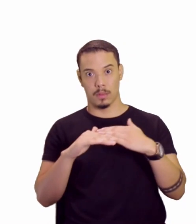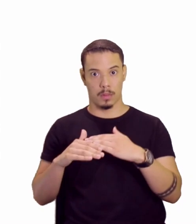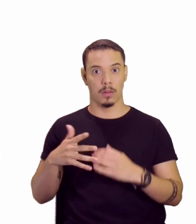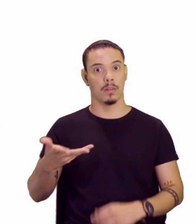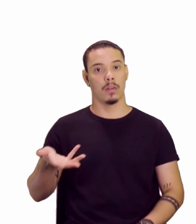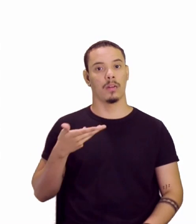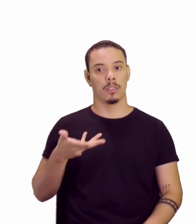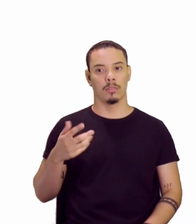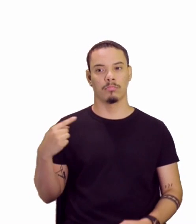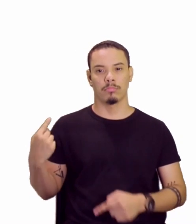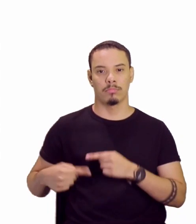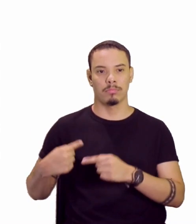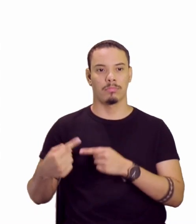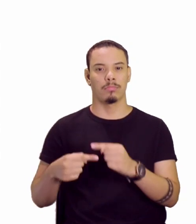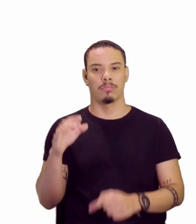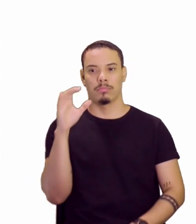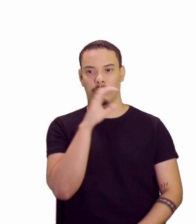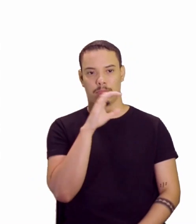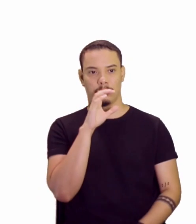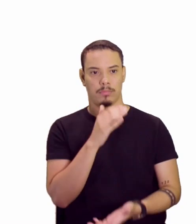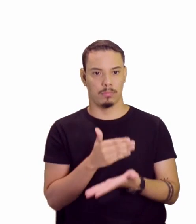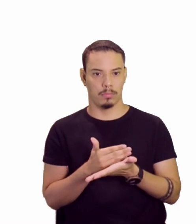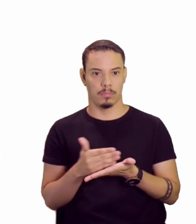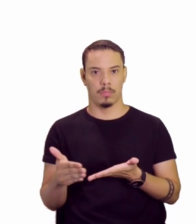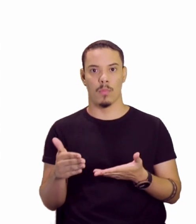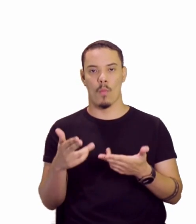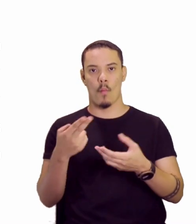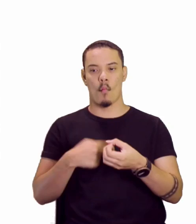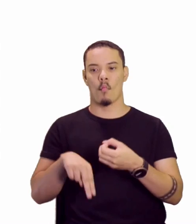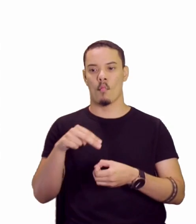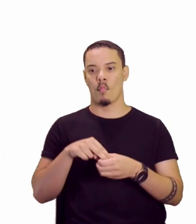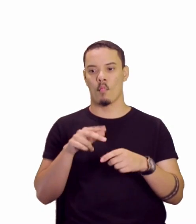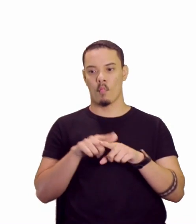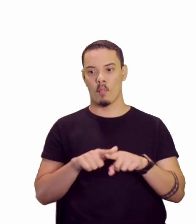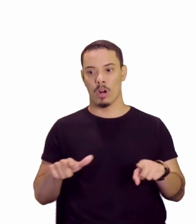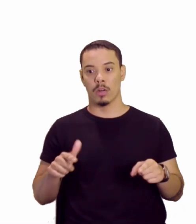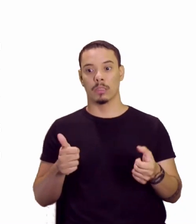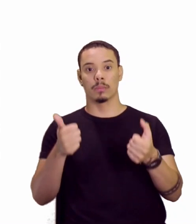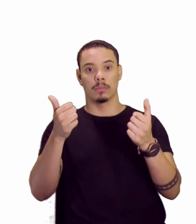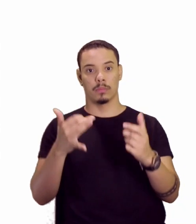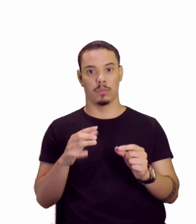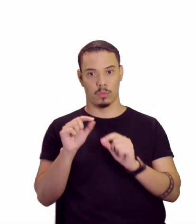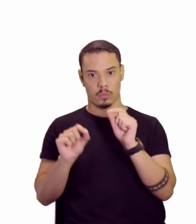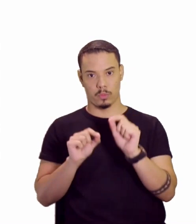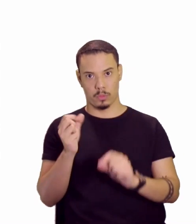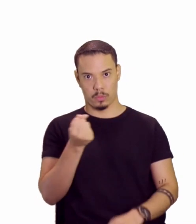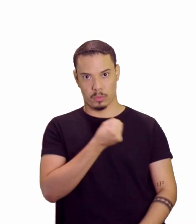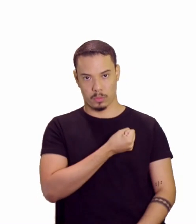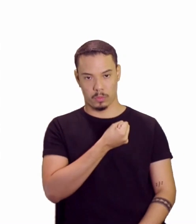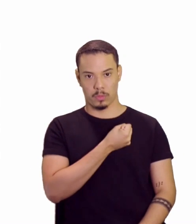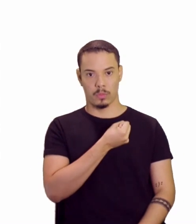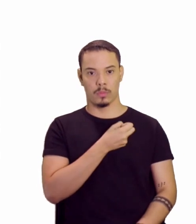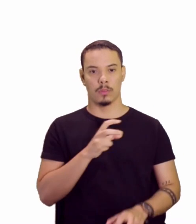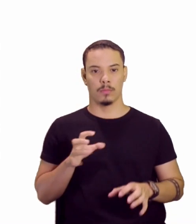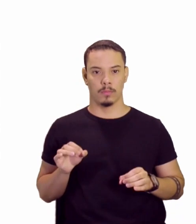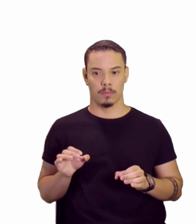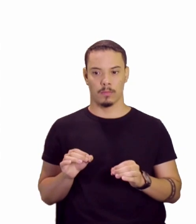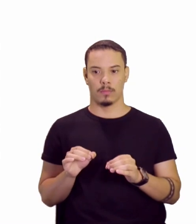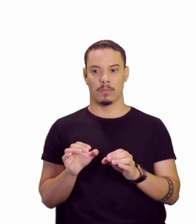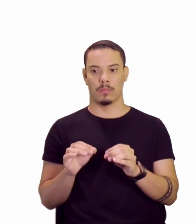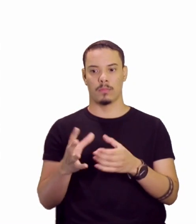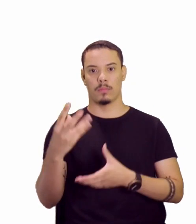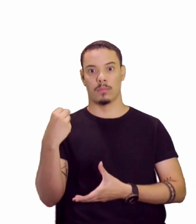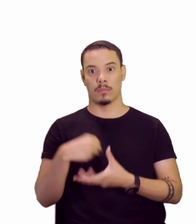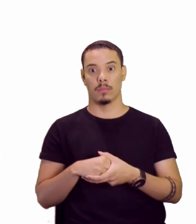uniformemente acelerado com velocidade inicial nula. Então ele quer falar que esse número de bactérias aqui, o crescimento, né, Décio,